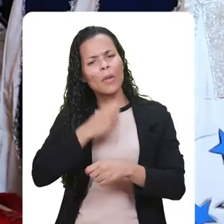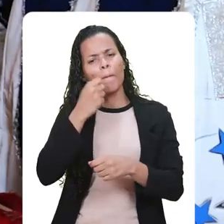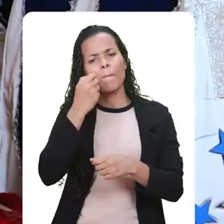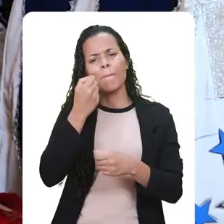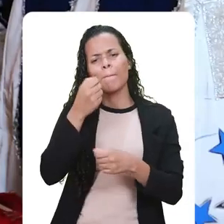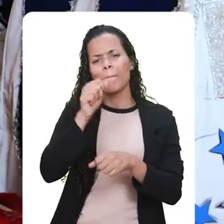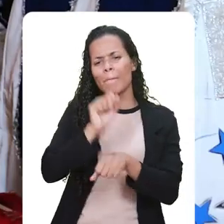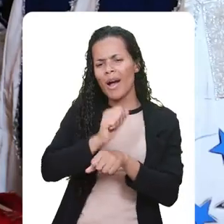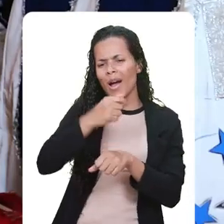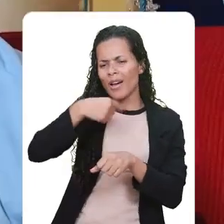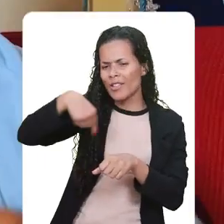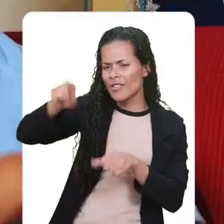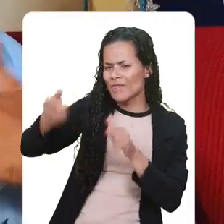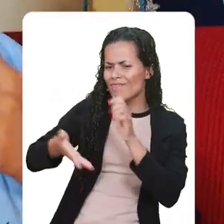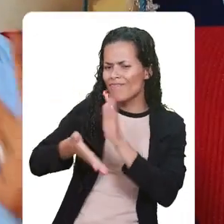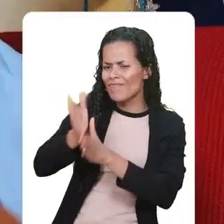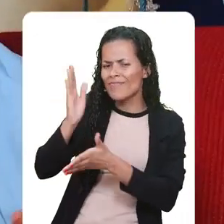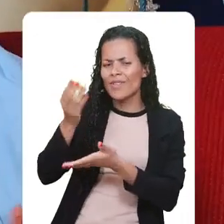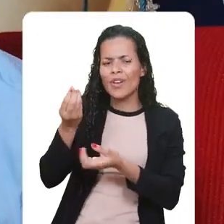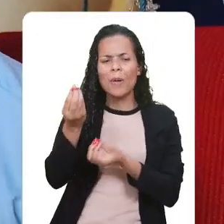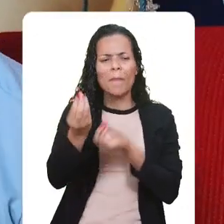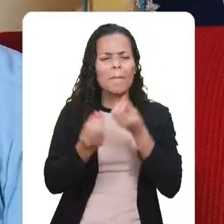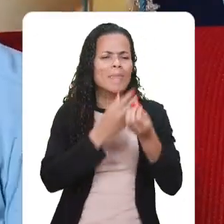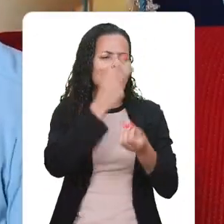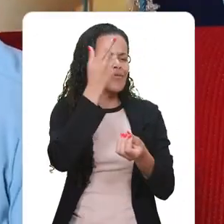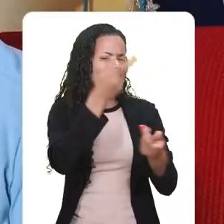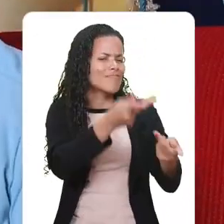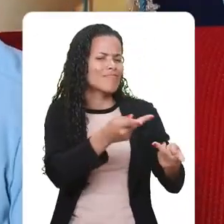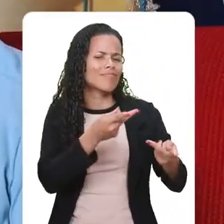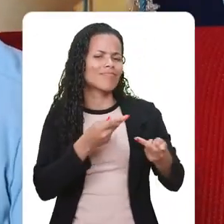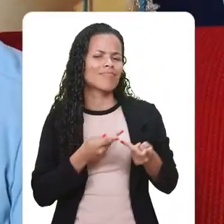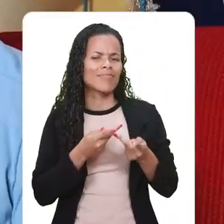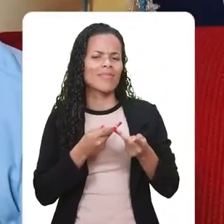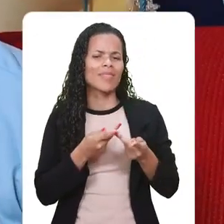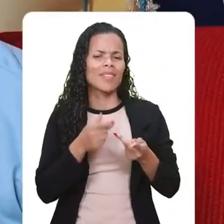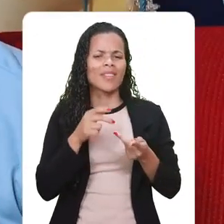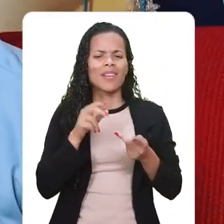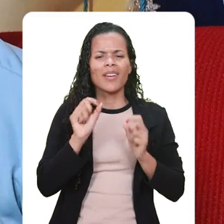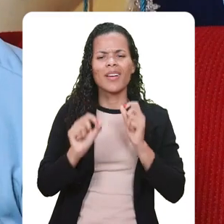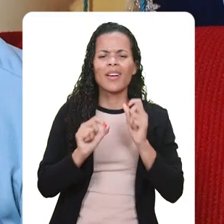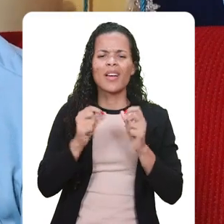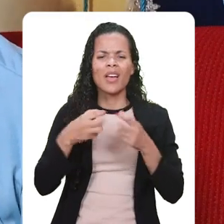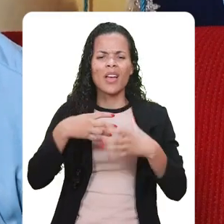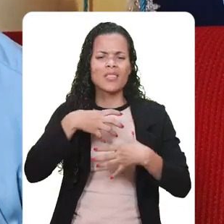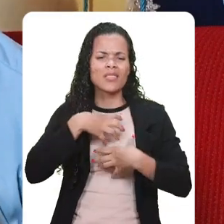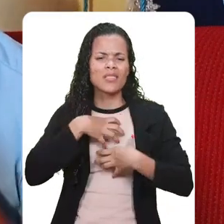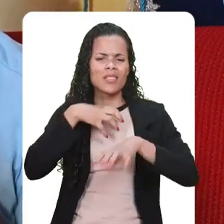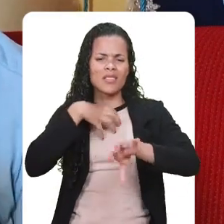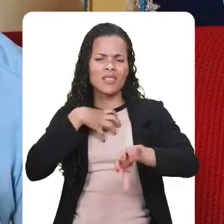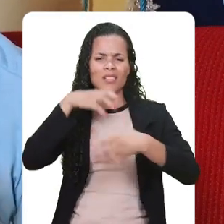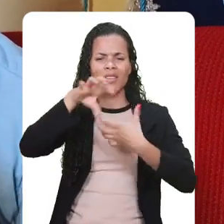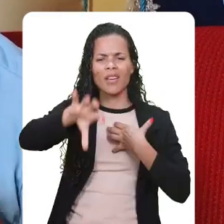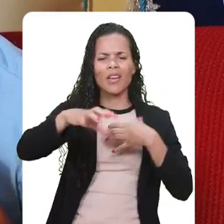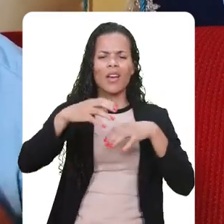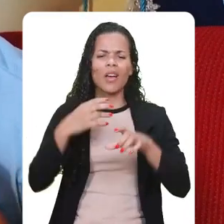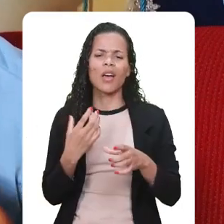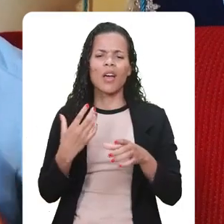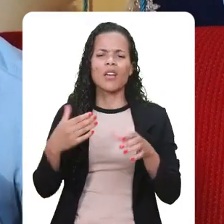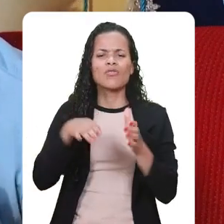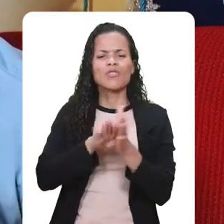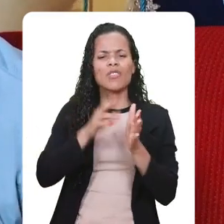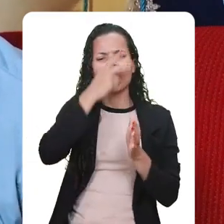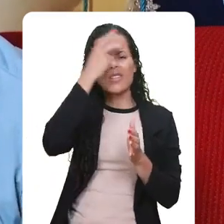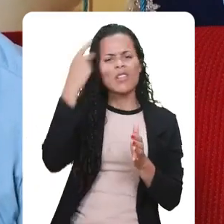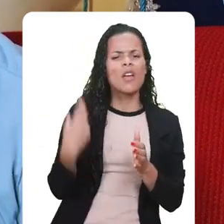dificuldade, um para de sair, por questão de componente, por não ter aquela sensibilidade, alguém